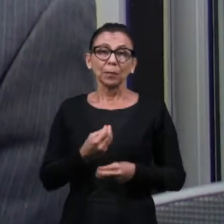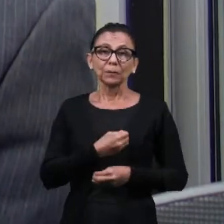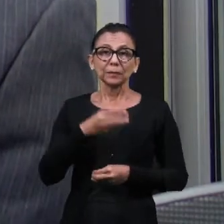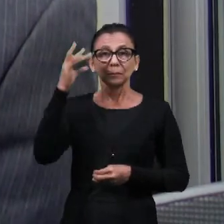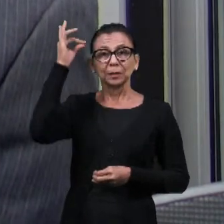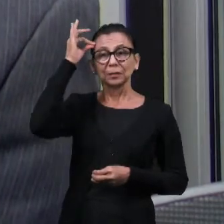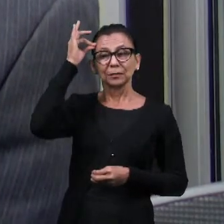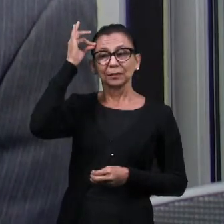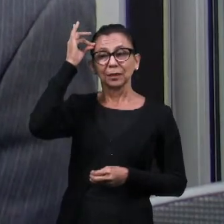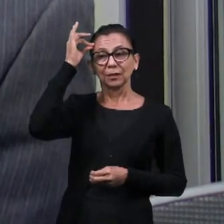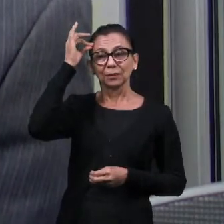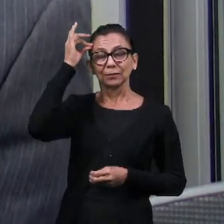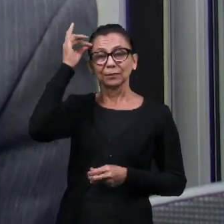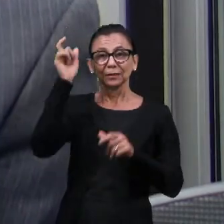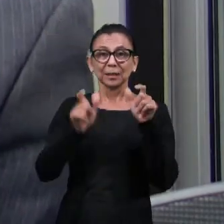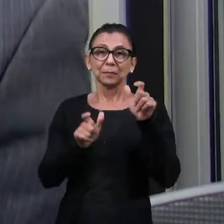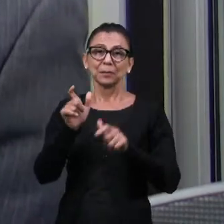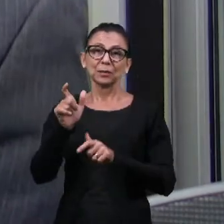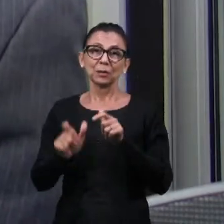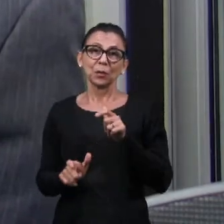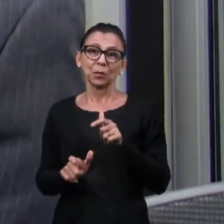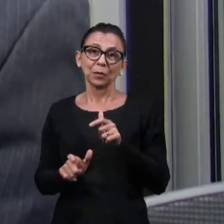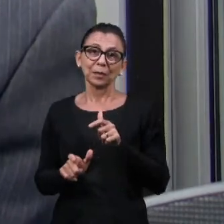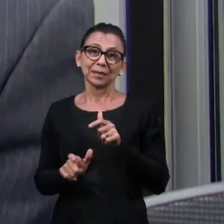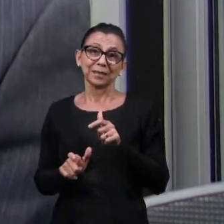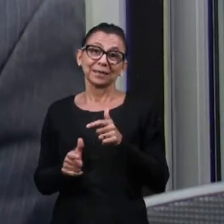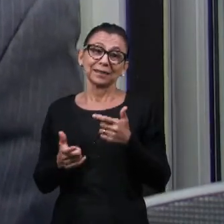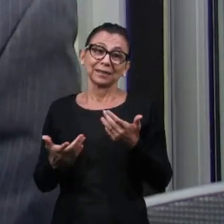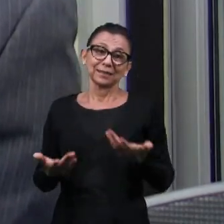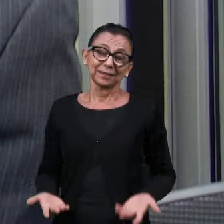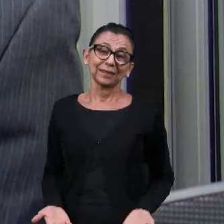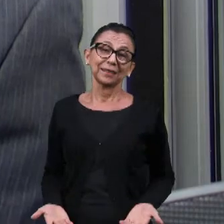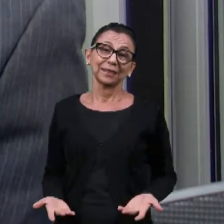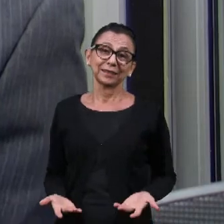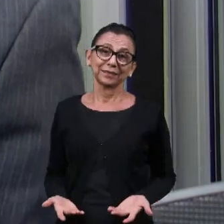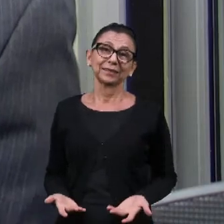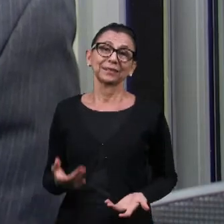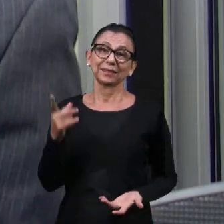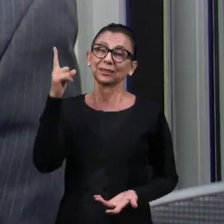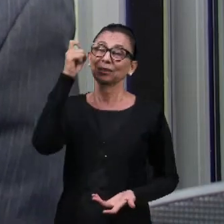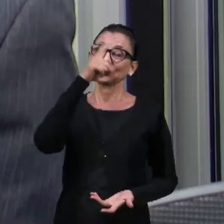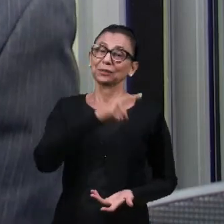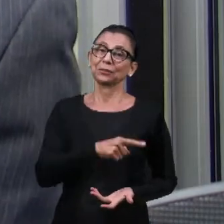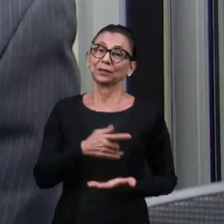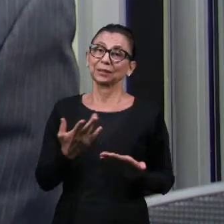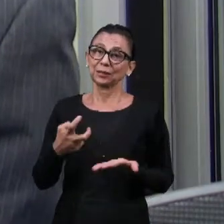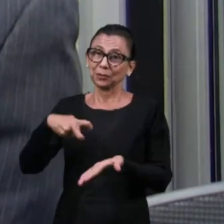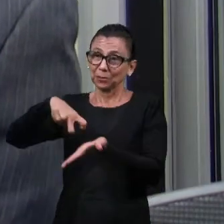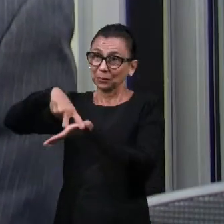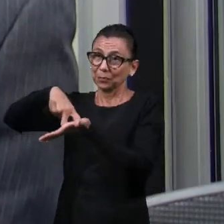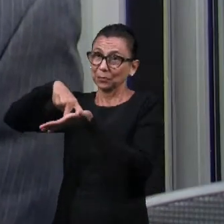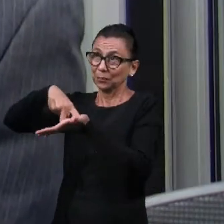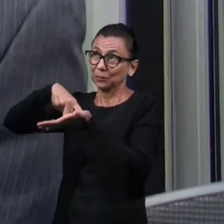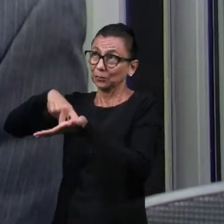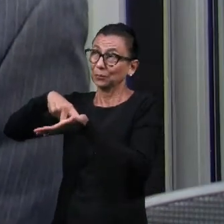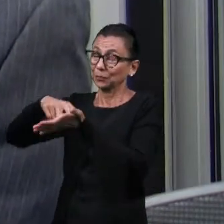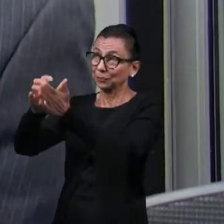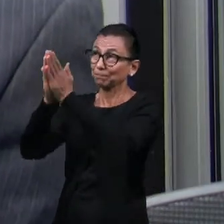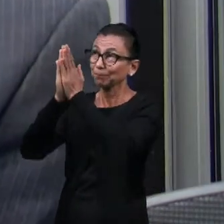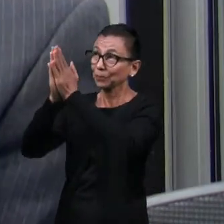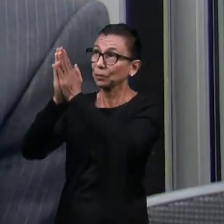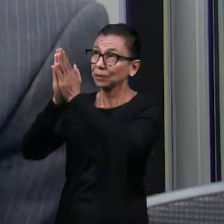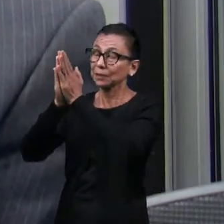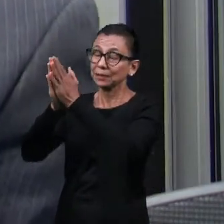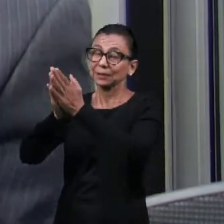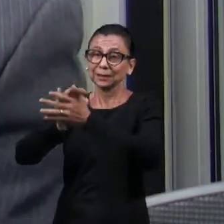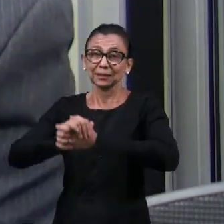realmente, mais do que nunca, joelho no chão, oração e contar com os nossos irmãos para